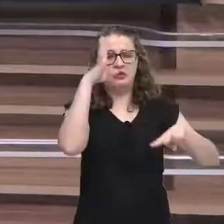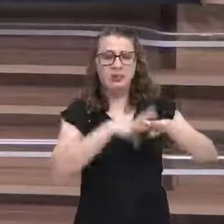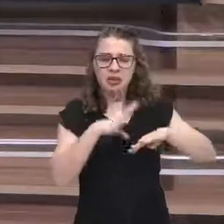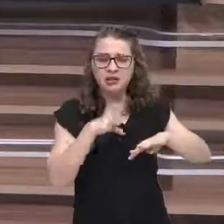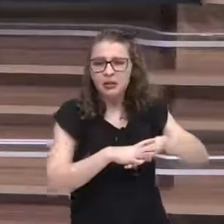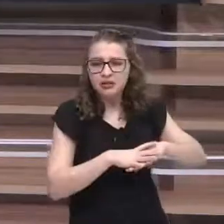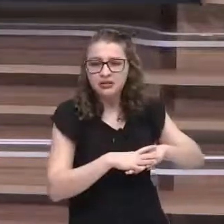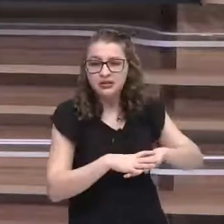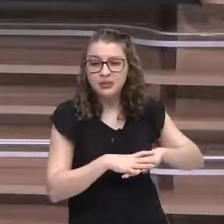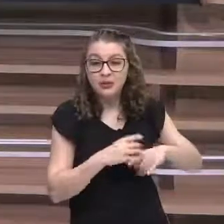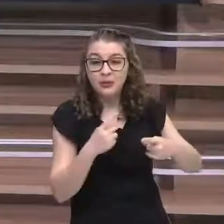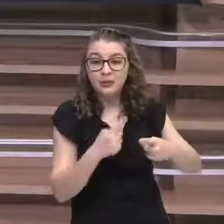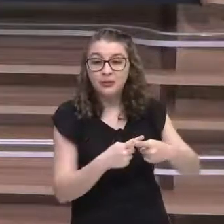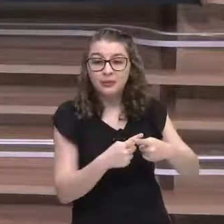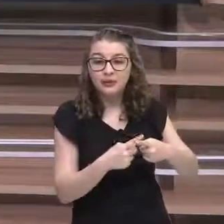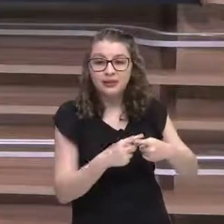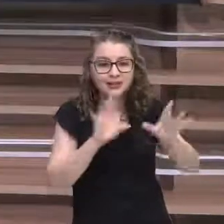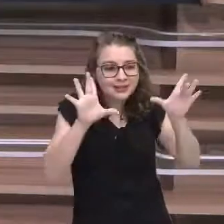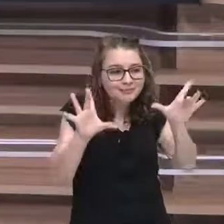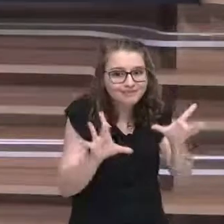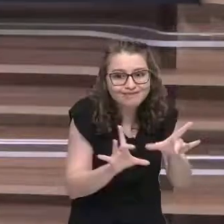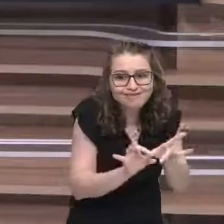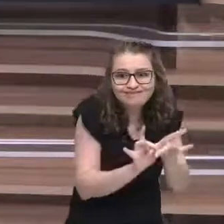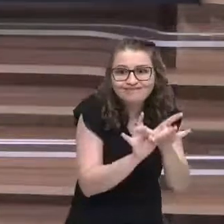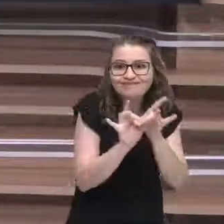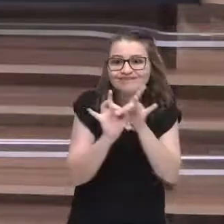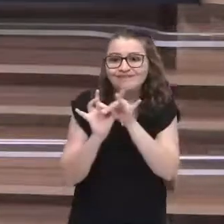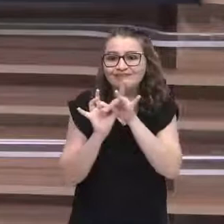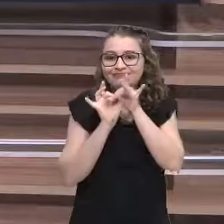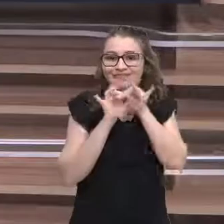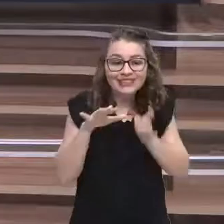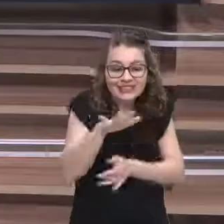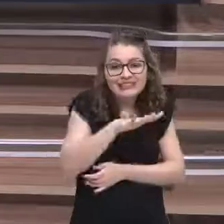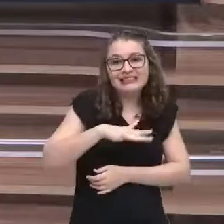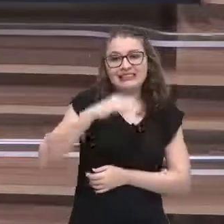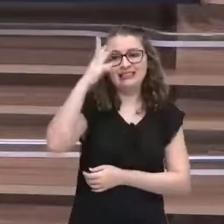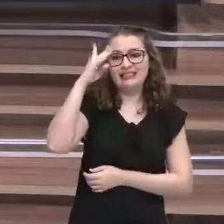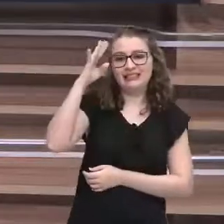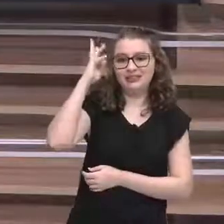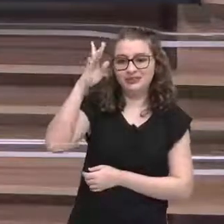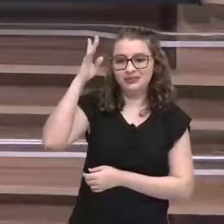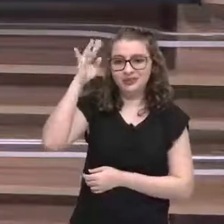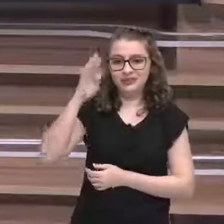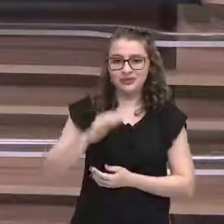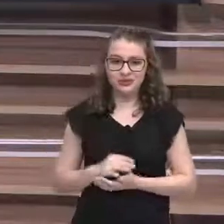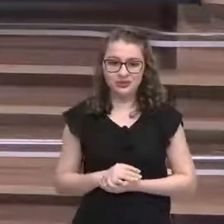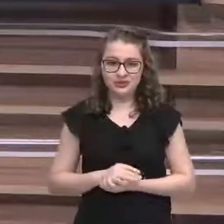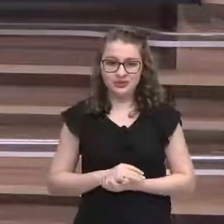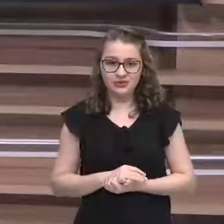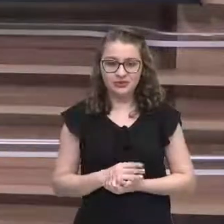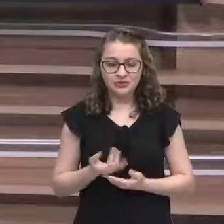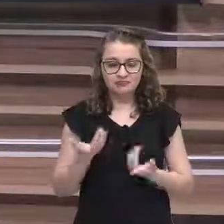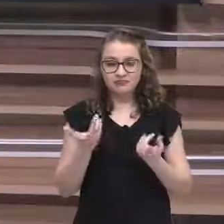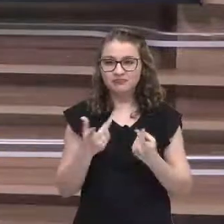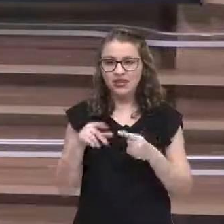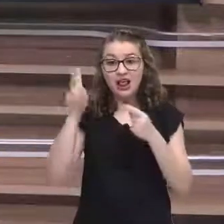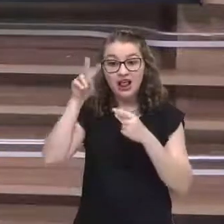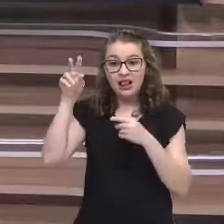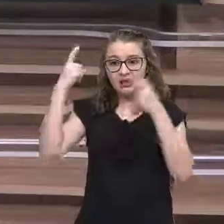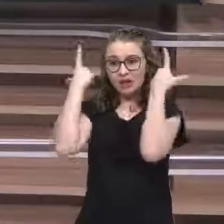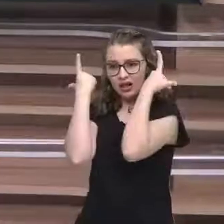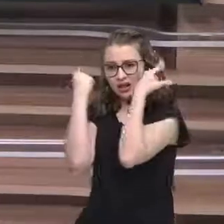quê? Porque estava muito vinculado ao pensamento filosófico, a questão da filosofia, dessa influência grega,